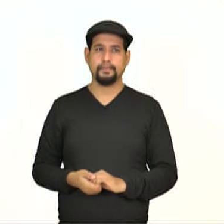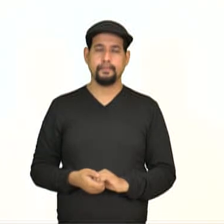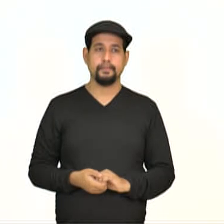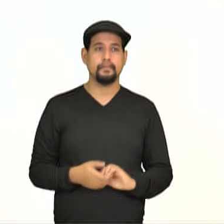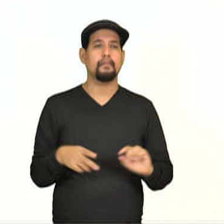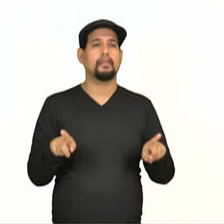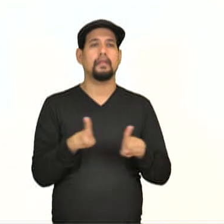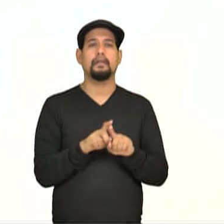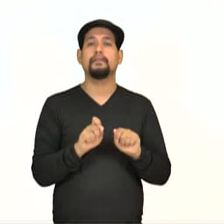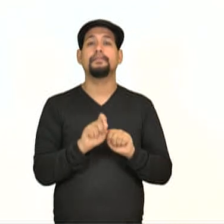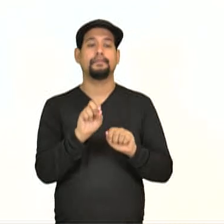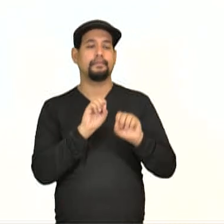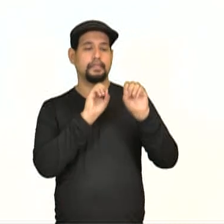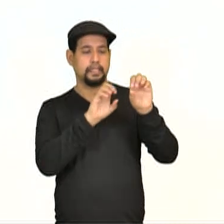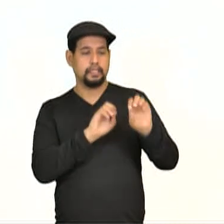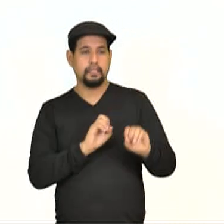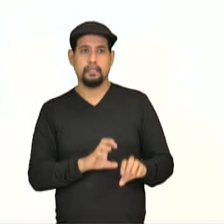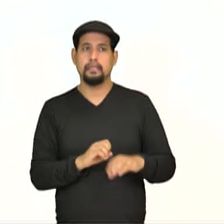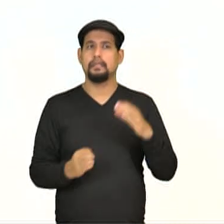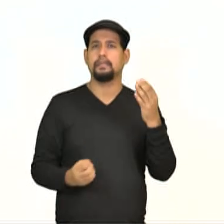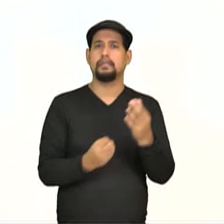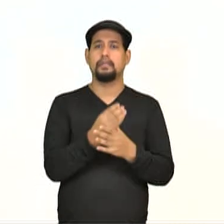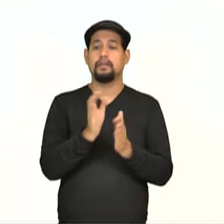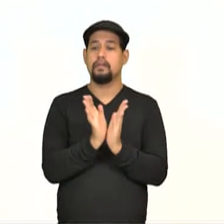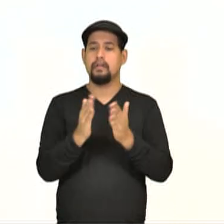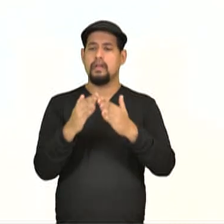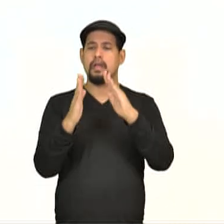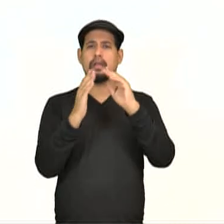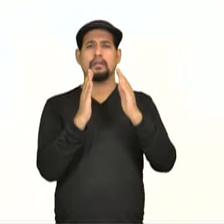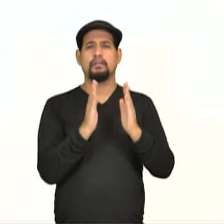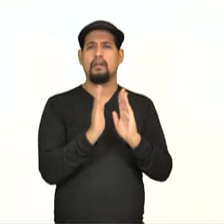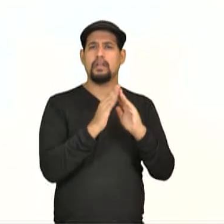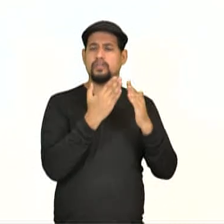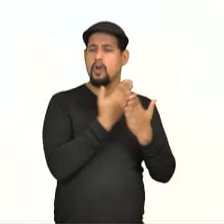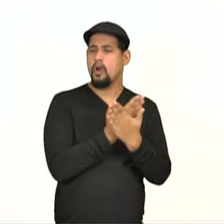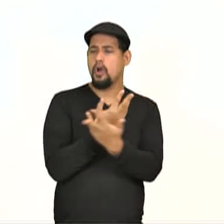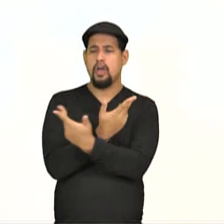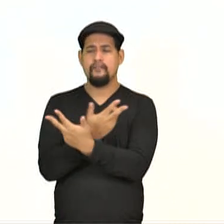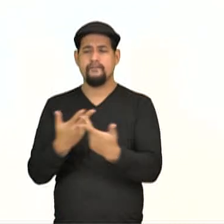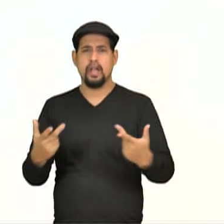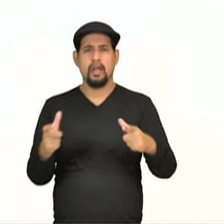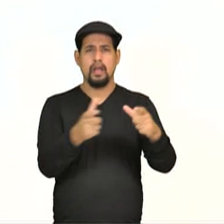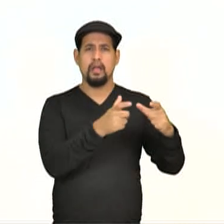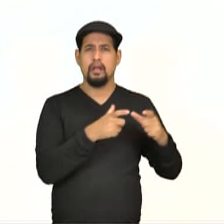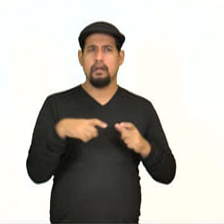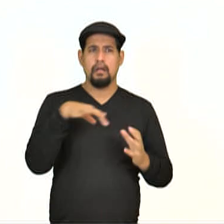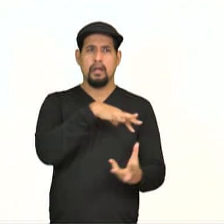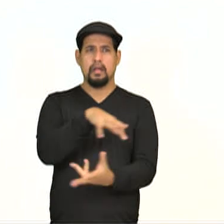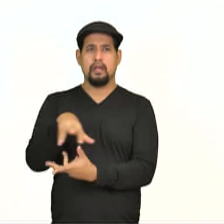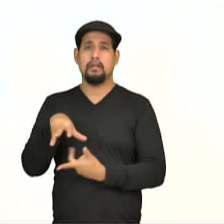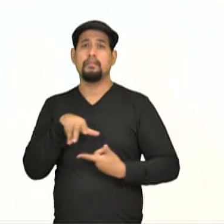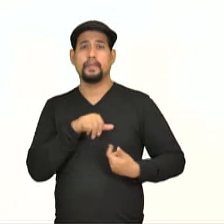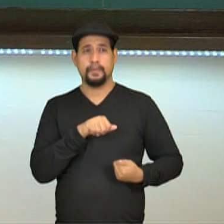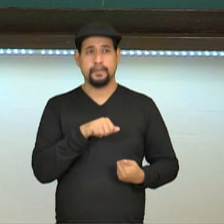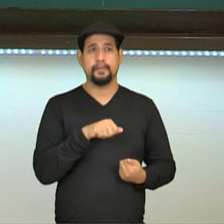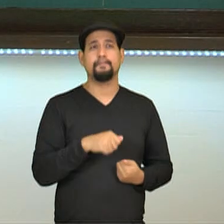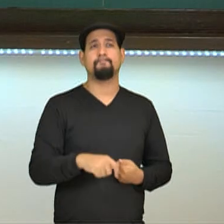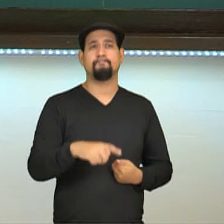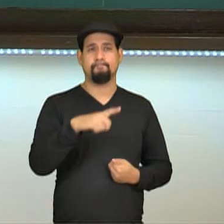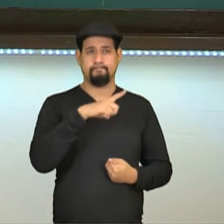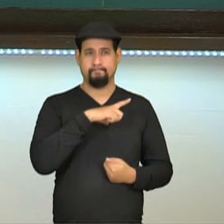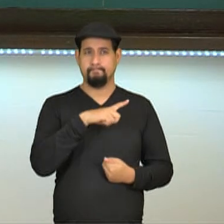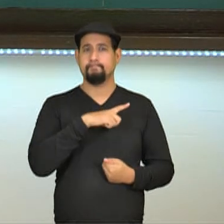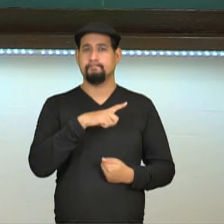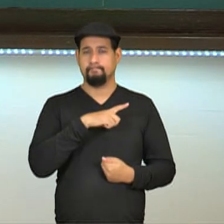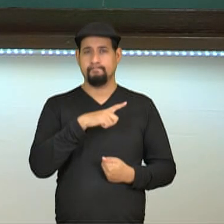Atuaram também na educação, criando uma rede de colégio em vários lugares do mundo. Veja, ainda existe, de certa